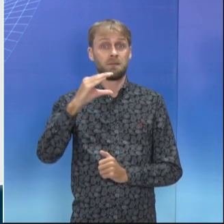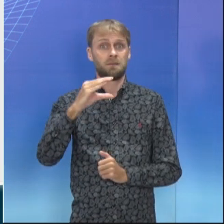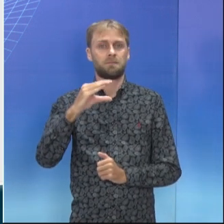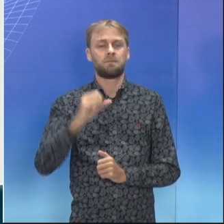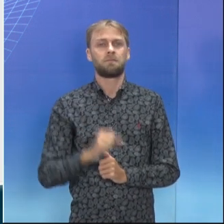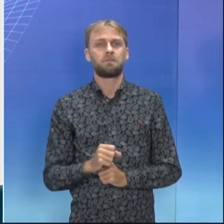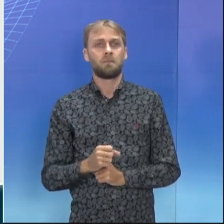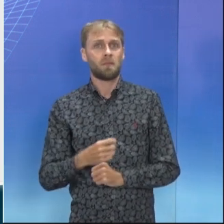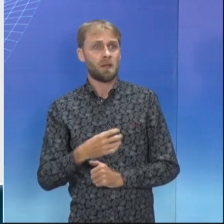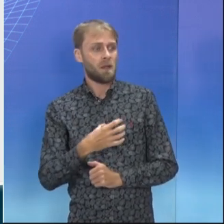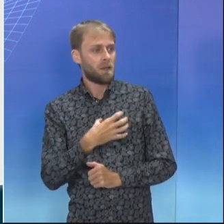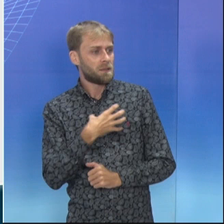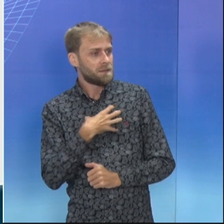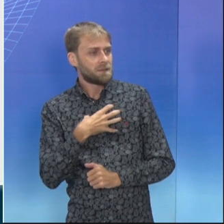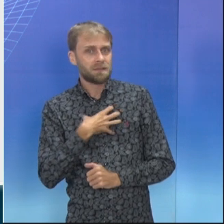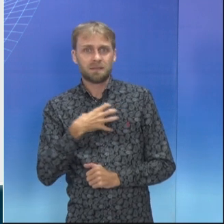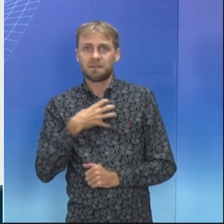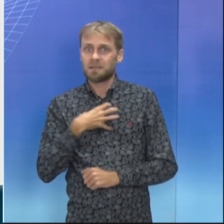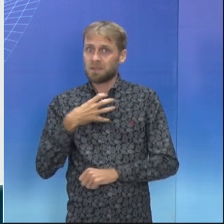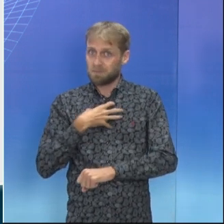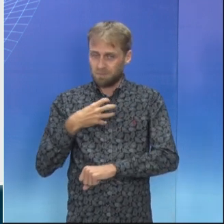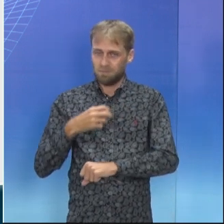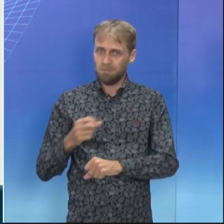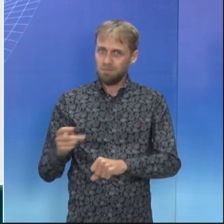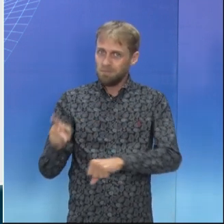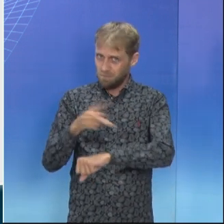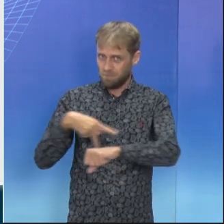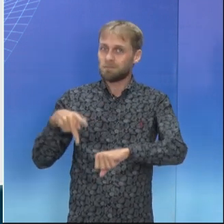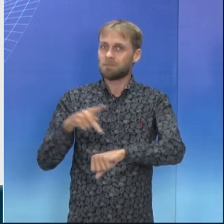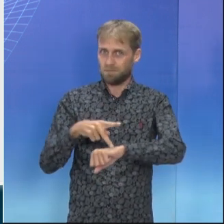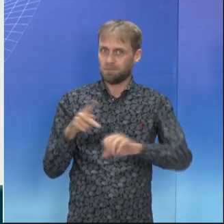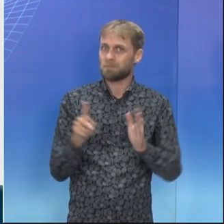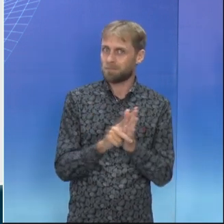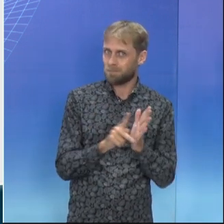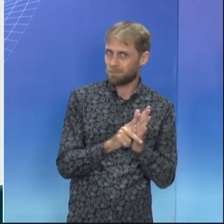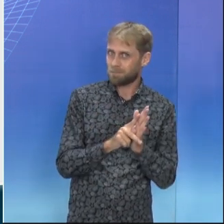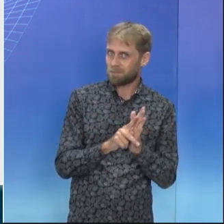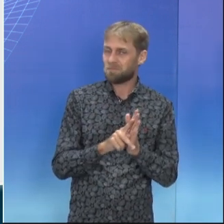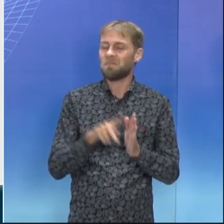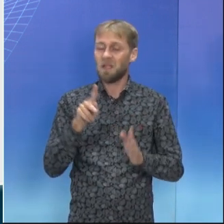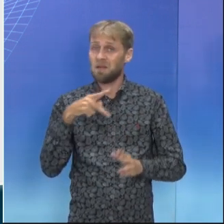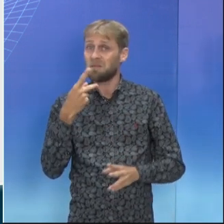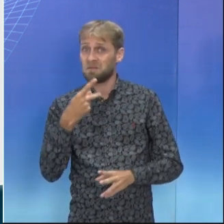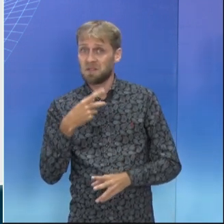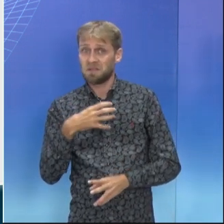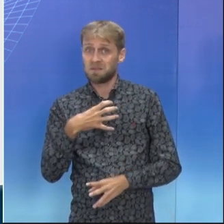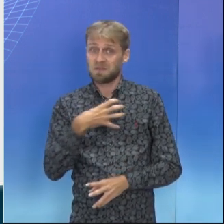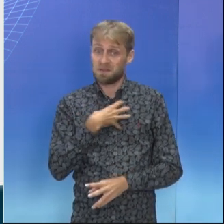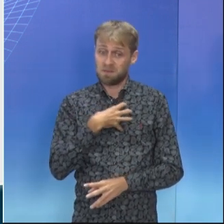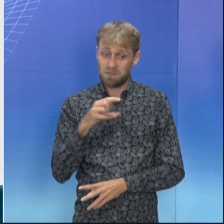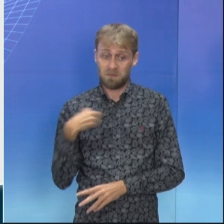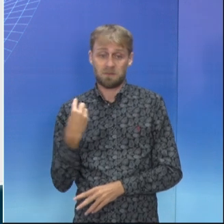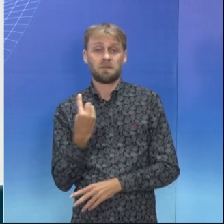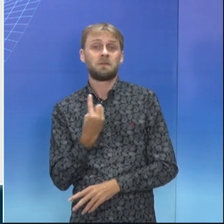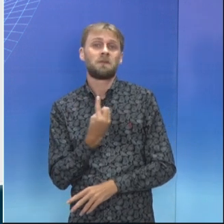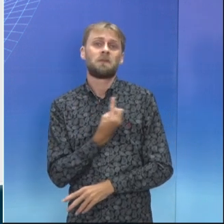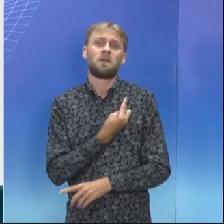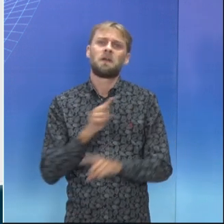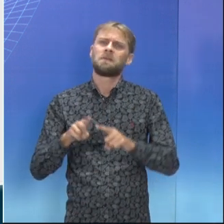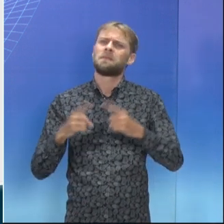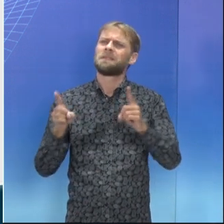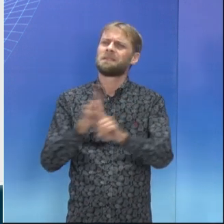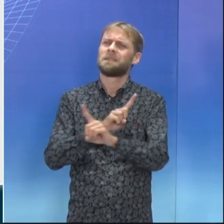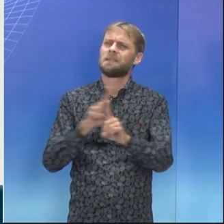não. Letra C. Cultivem o sentimento nacionalista. Ele falou do sentimento de